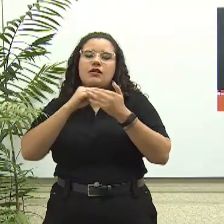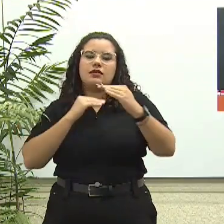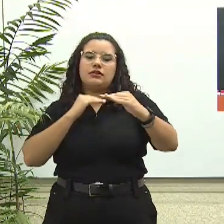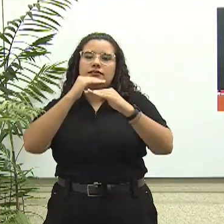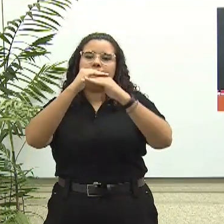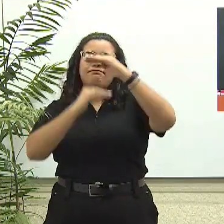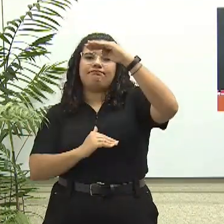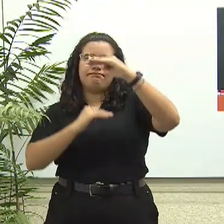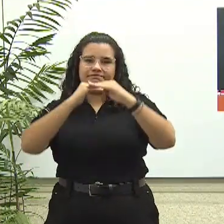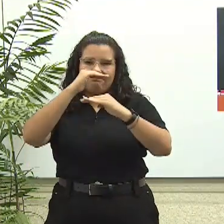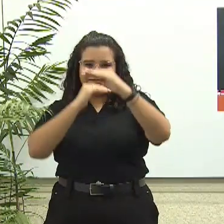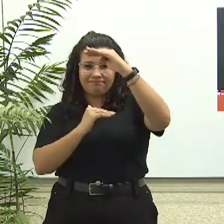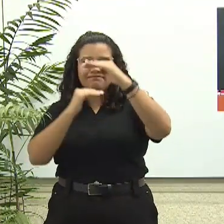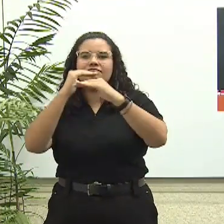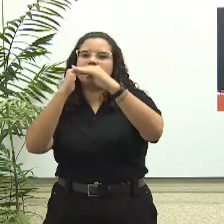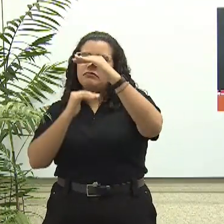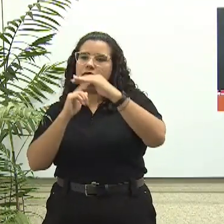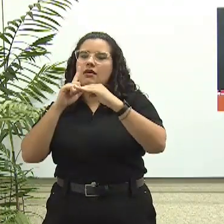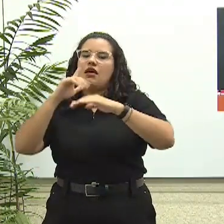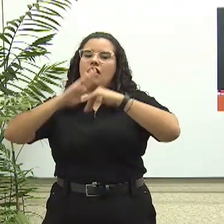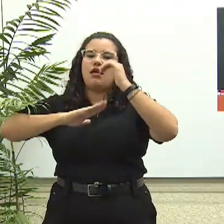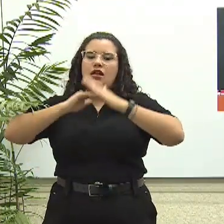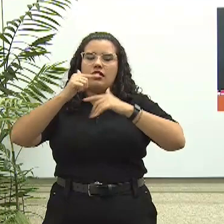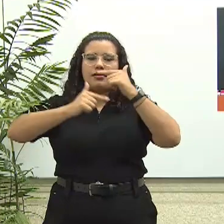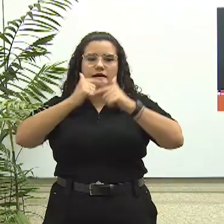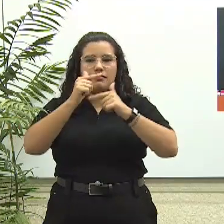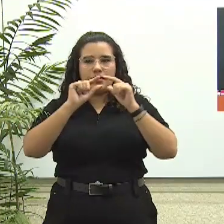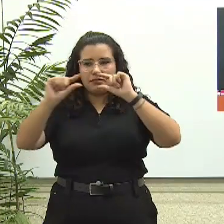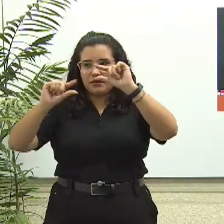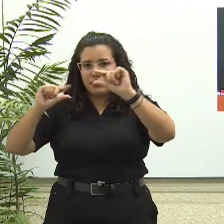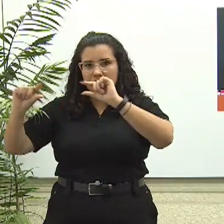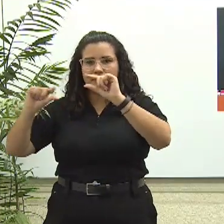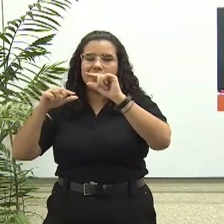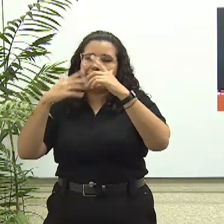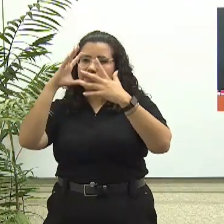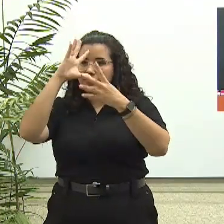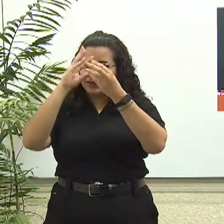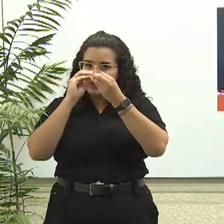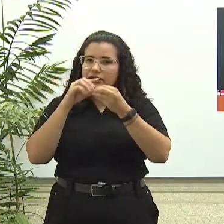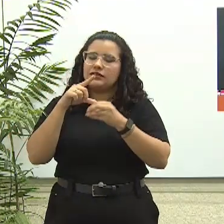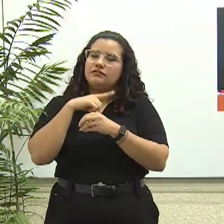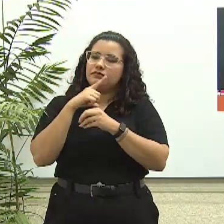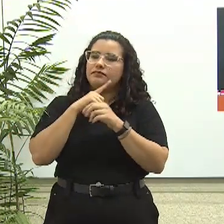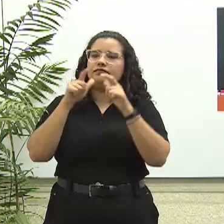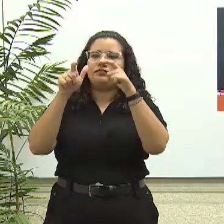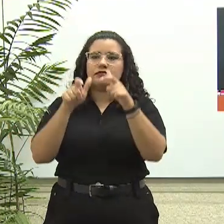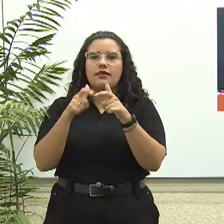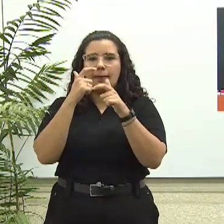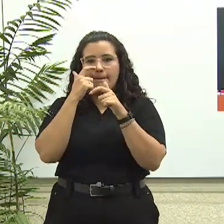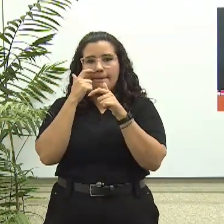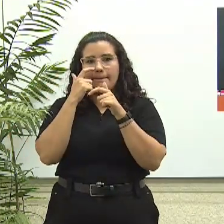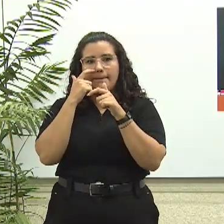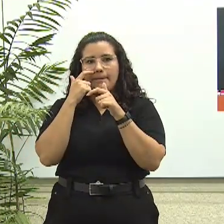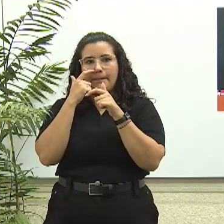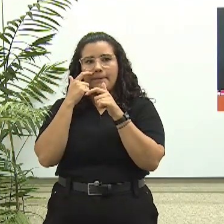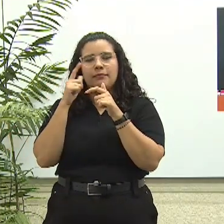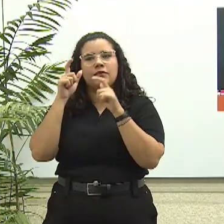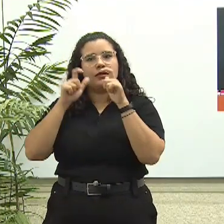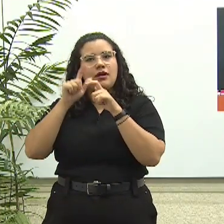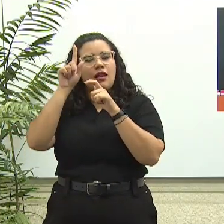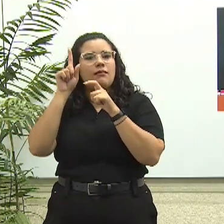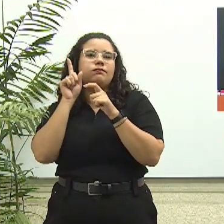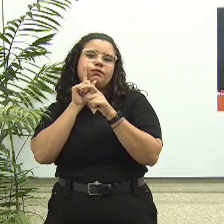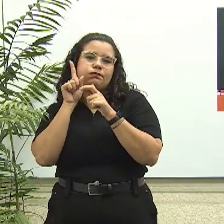no Marxismo a gente chama de divisão internacional do trabalho né Então essa concentração ela tá sobretudo alocada no Vale do Silício nos Estados